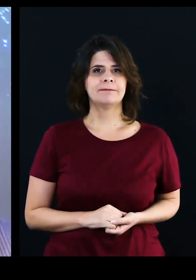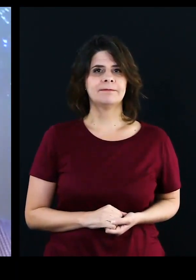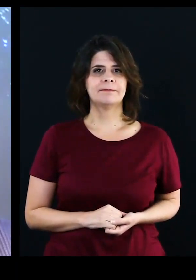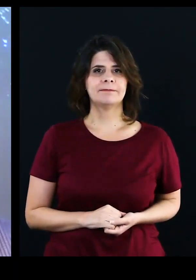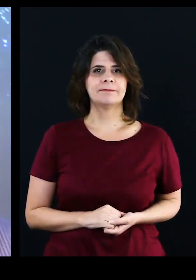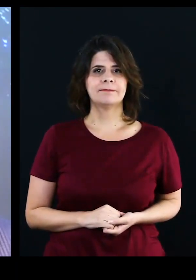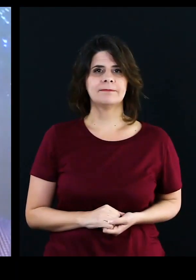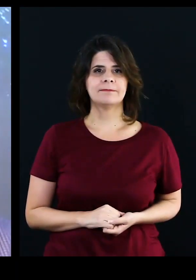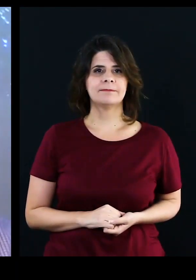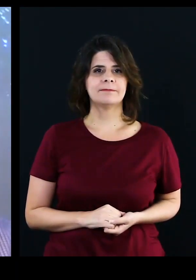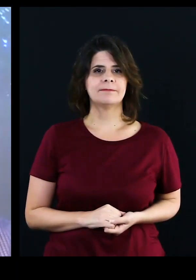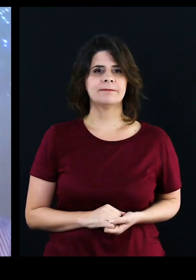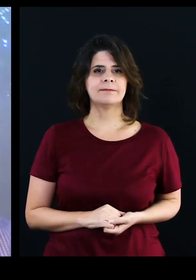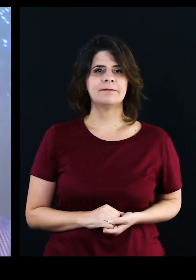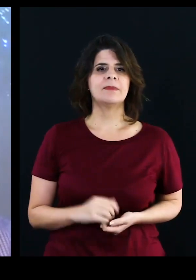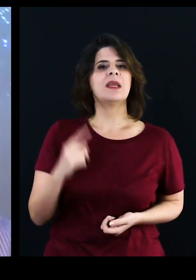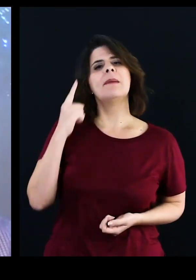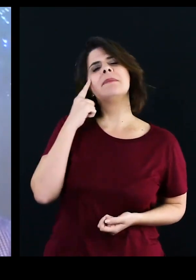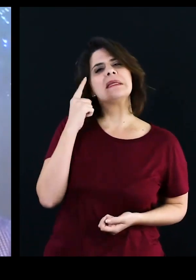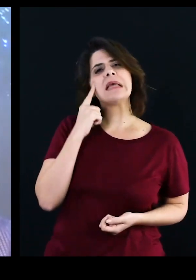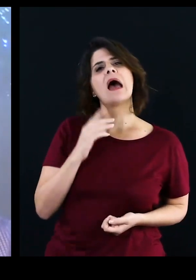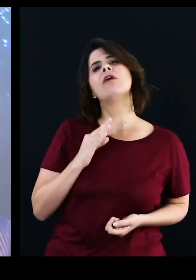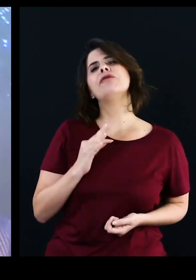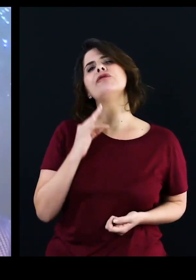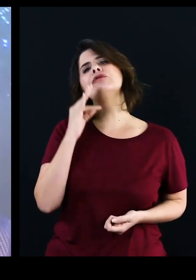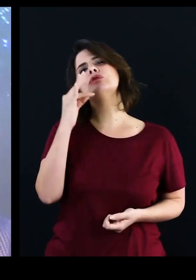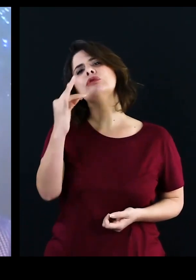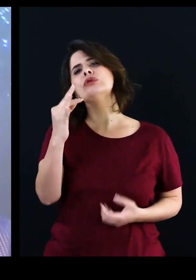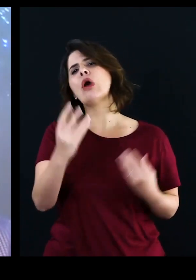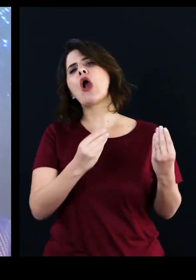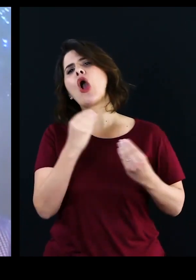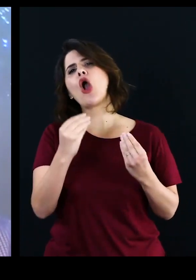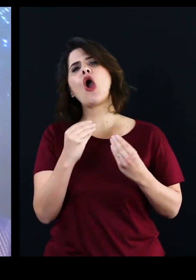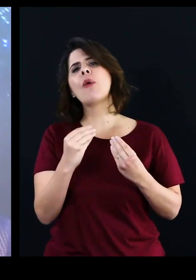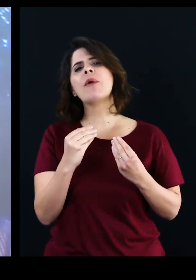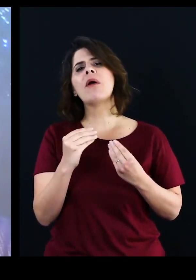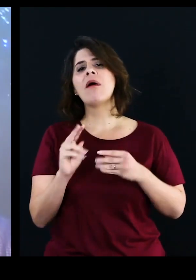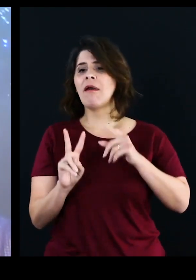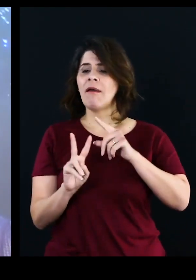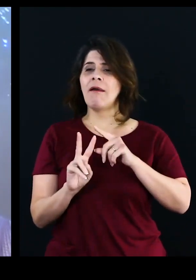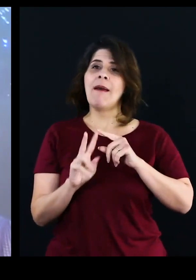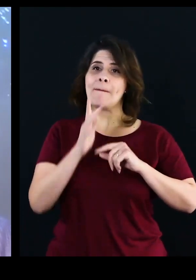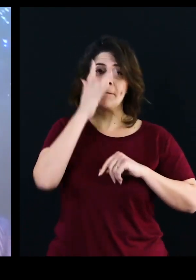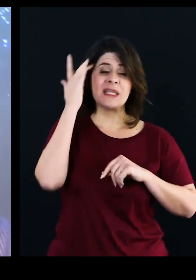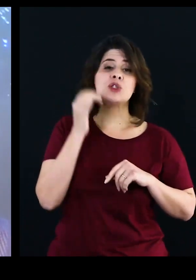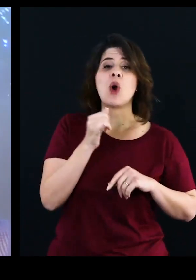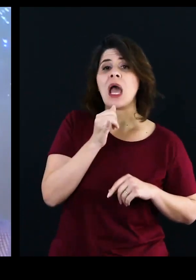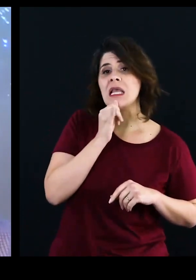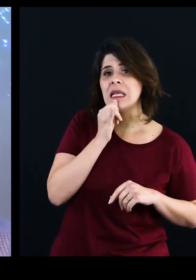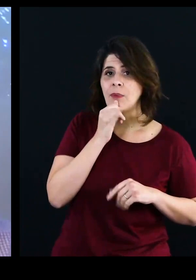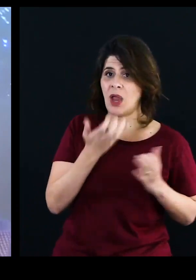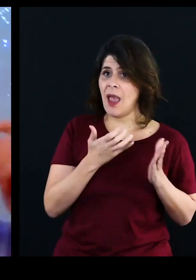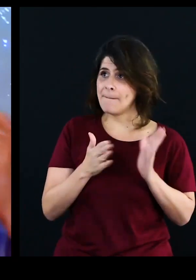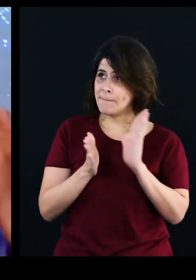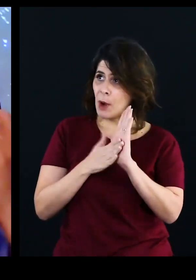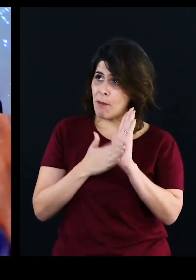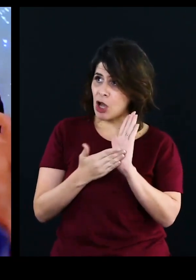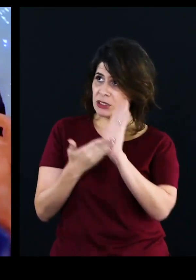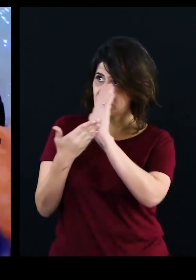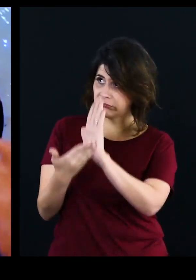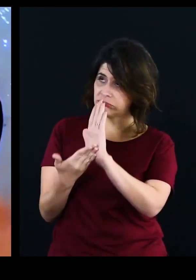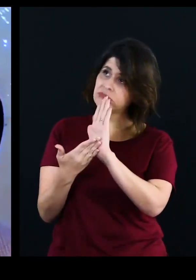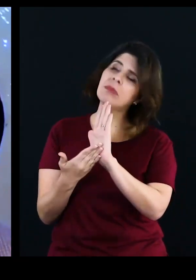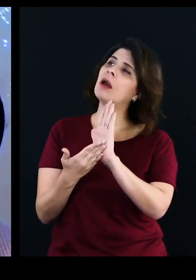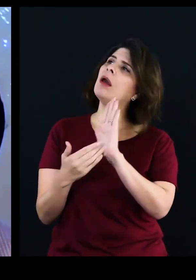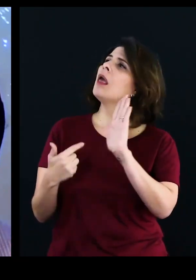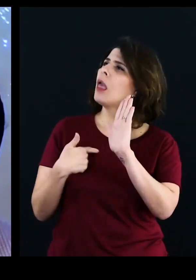no pós-pandemia da Vale, o que que ele tem que te apresentar para seduzir a você e a sua equipe para estar